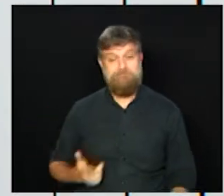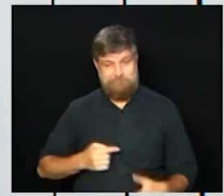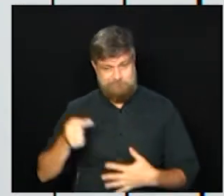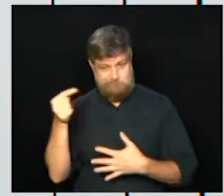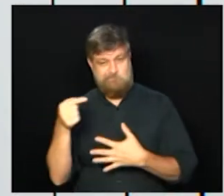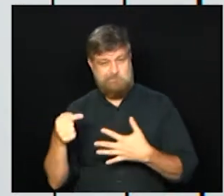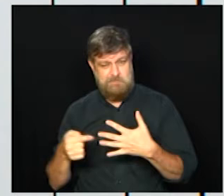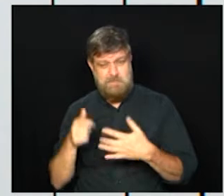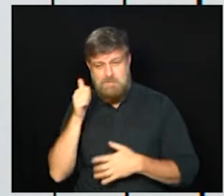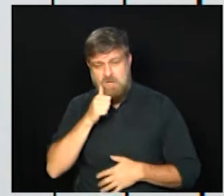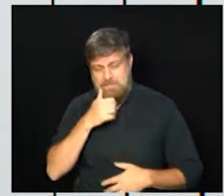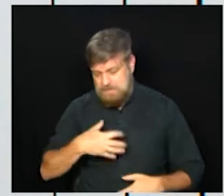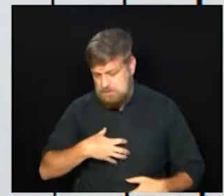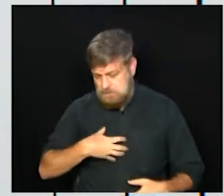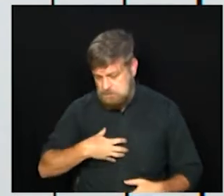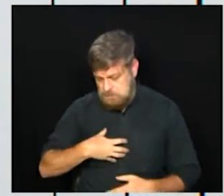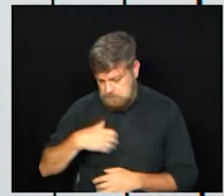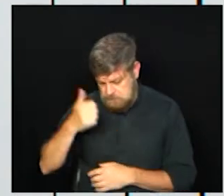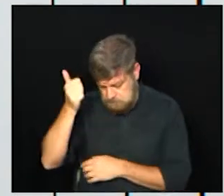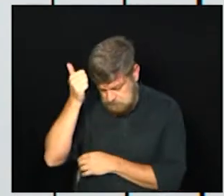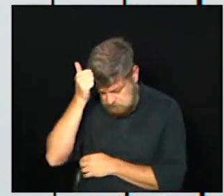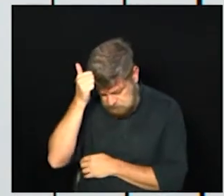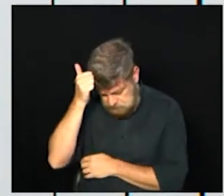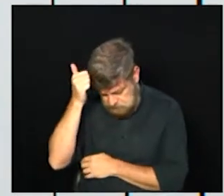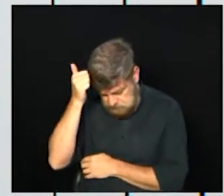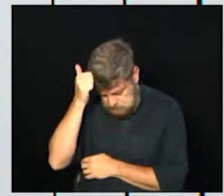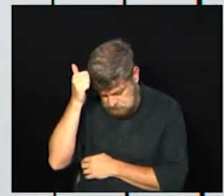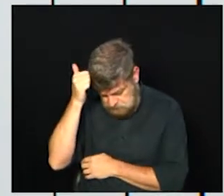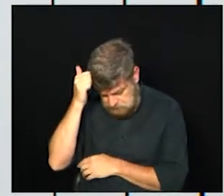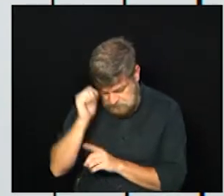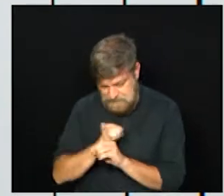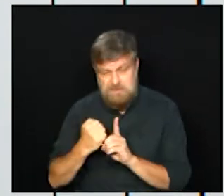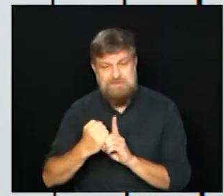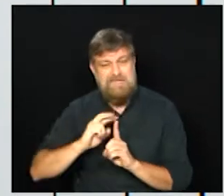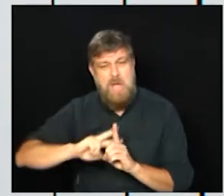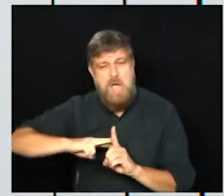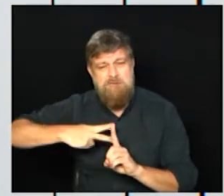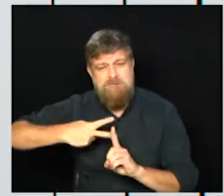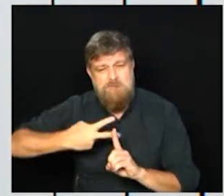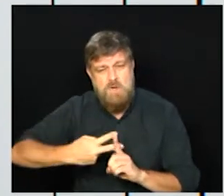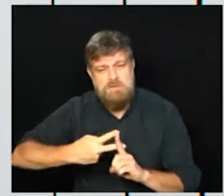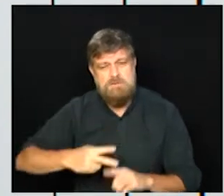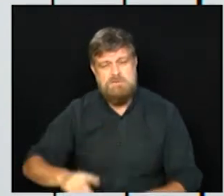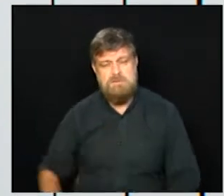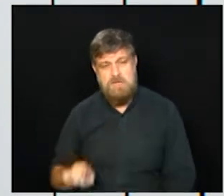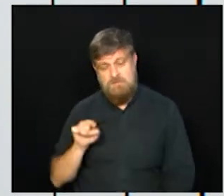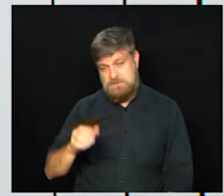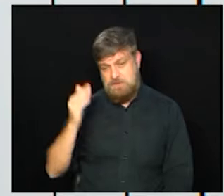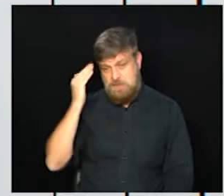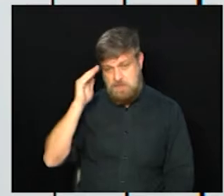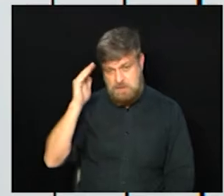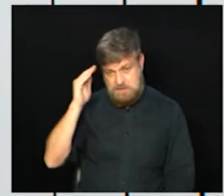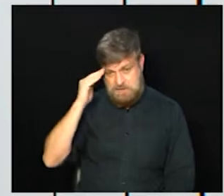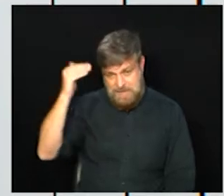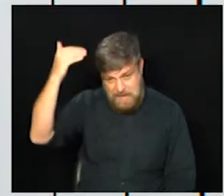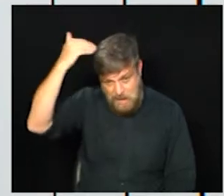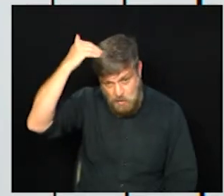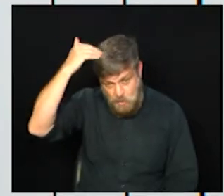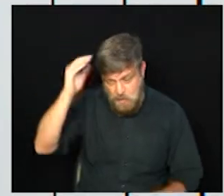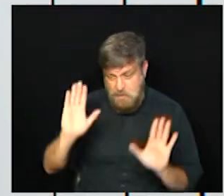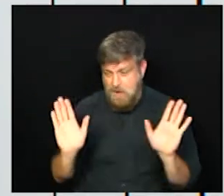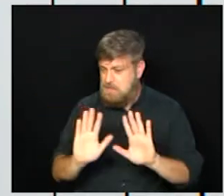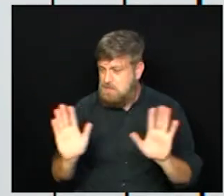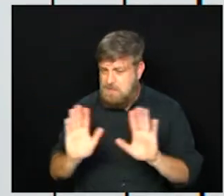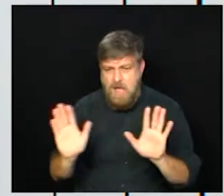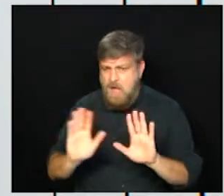mulheres elas se sintam culpadas, né? E a gente tem uma sociedade que reforça isso. E você entender que essa culpa não é sua é o primeiro